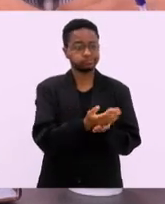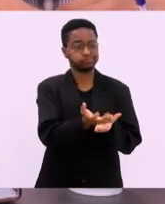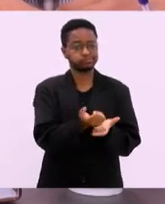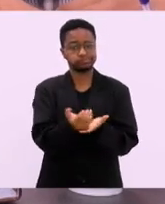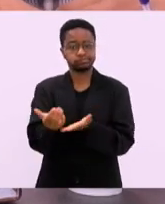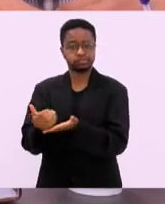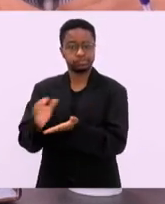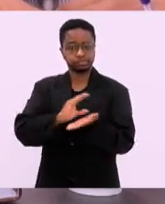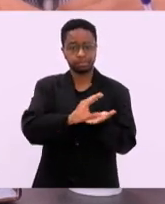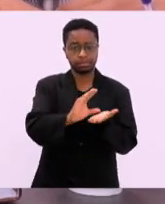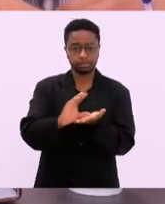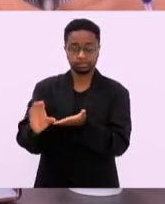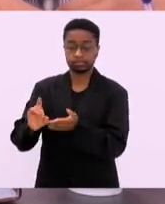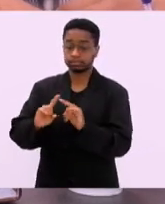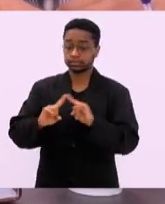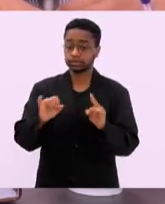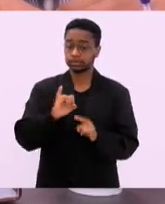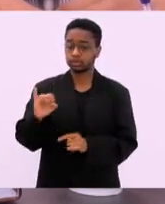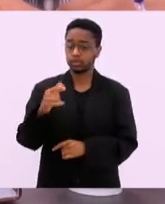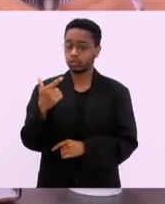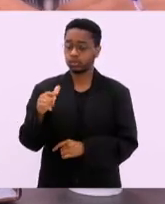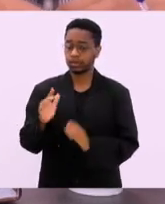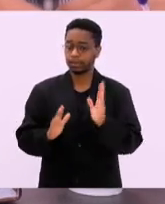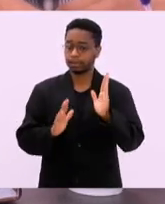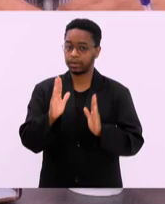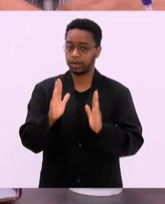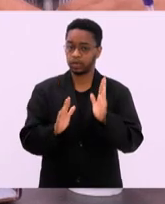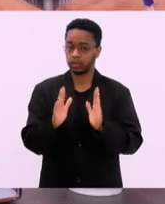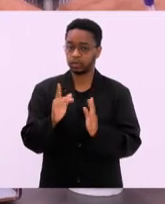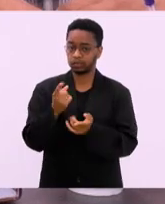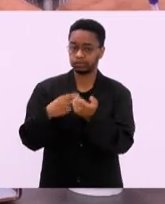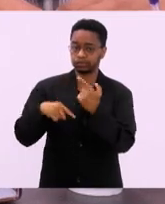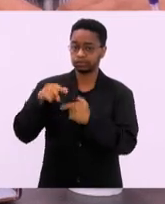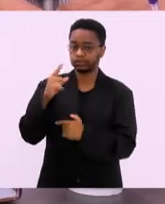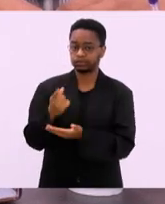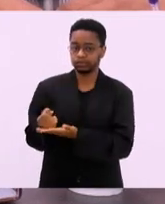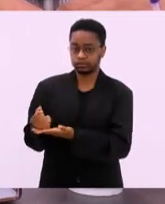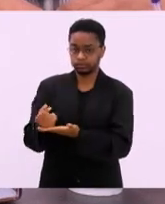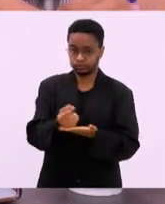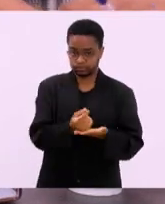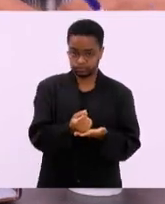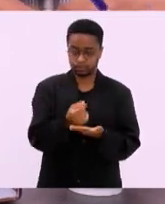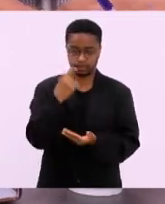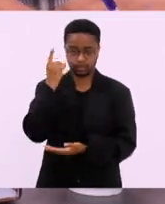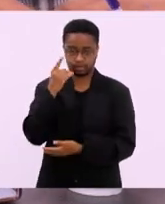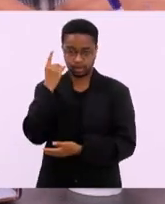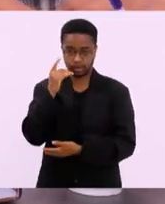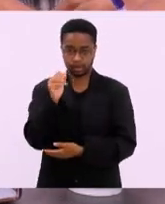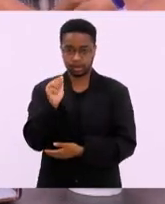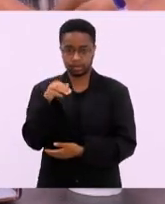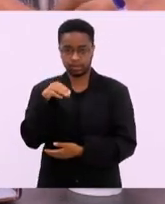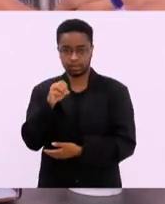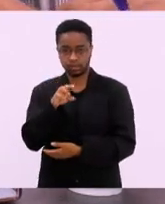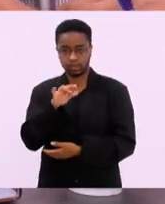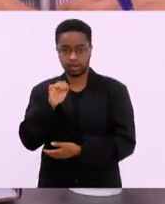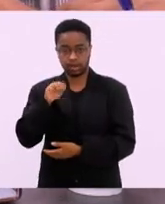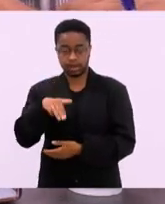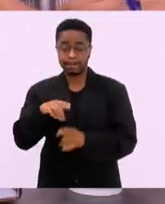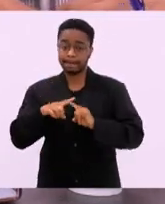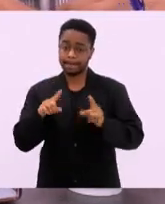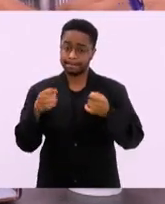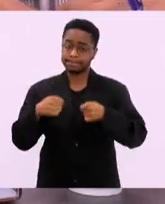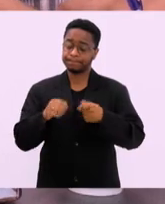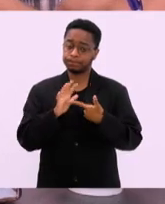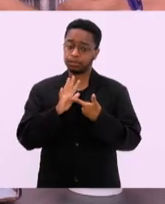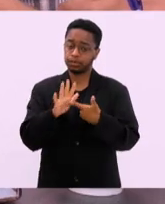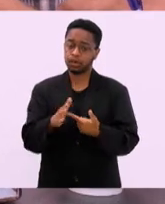plano de recuperação fiscal... Eu concordo. Deputado... LRF. Amorim, a gente não teria que dizer o impacto pela